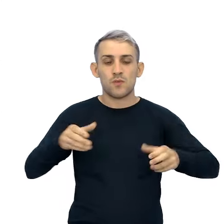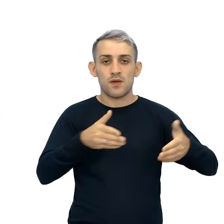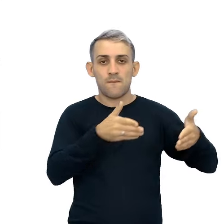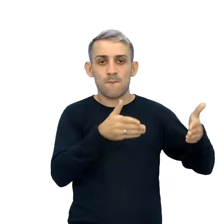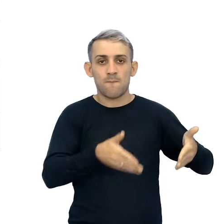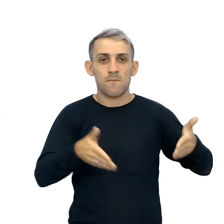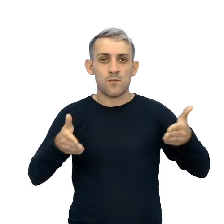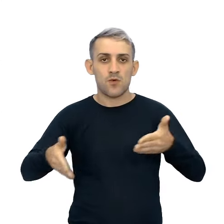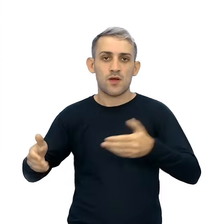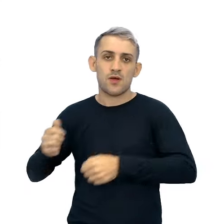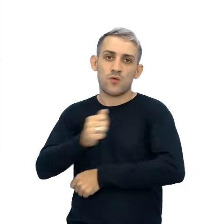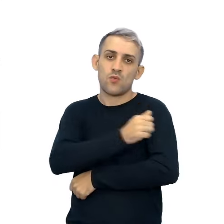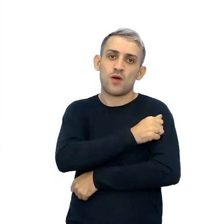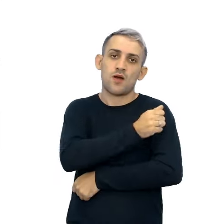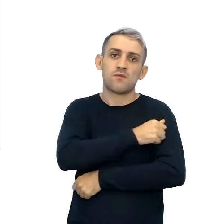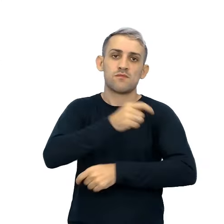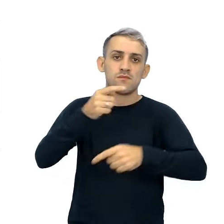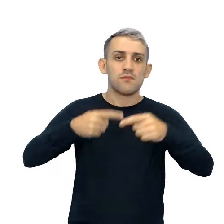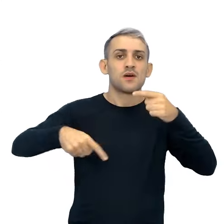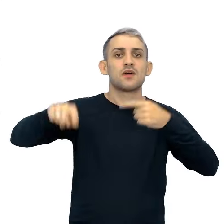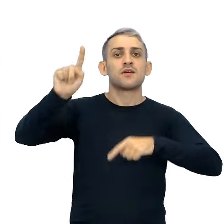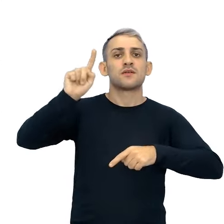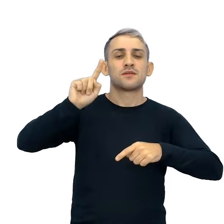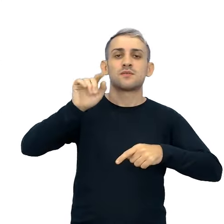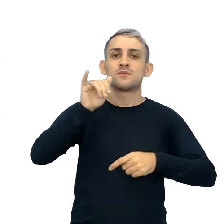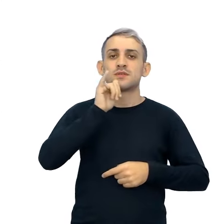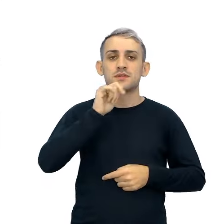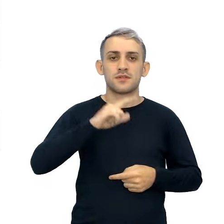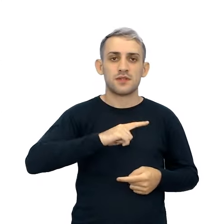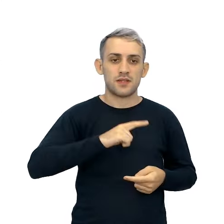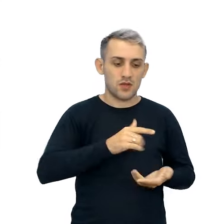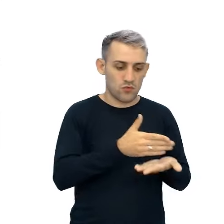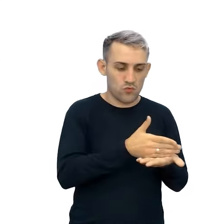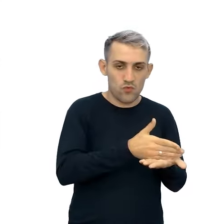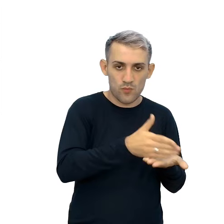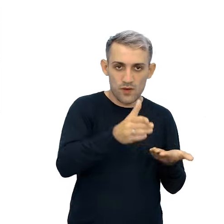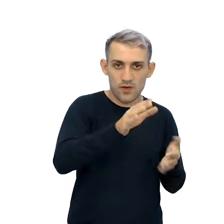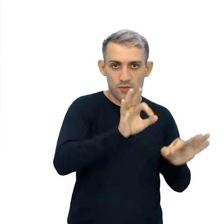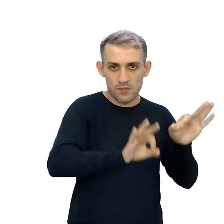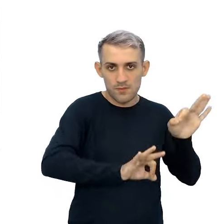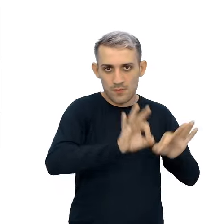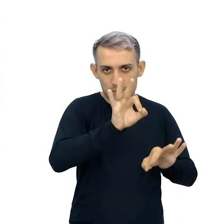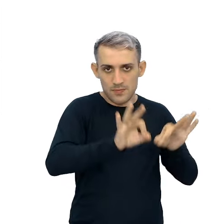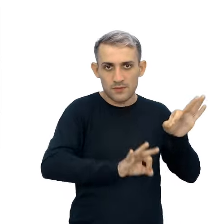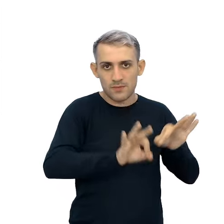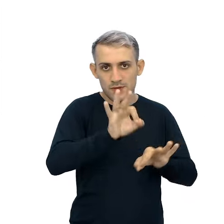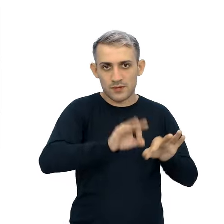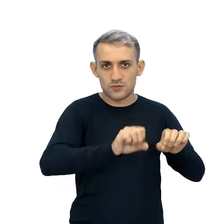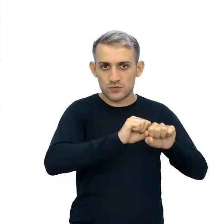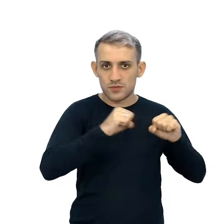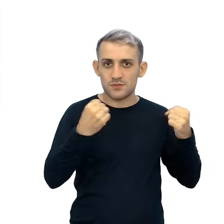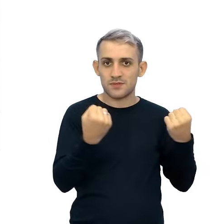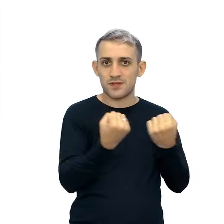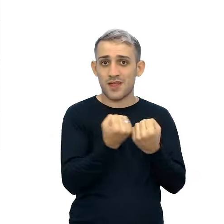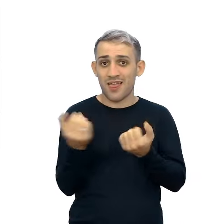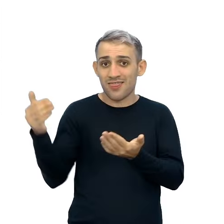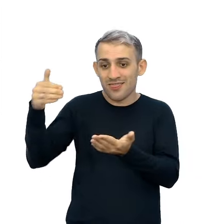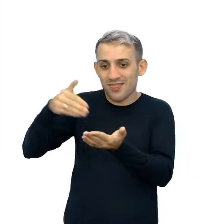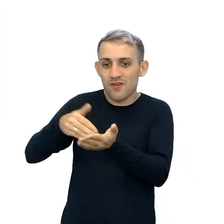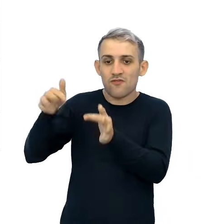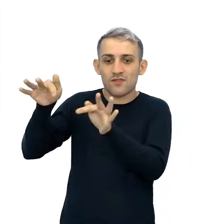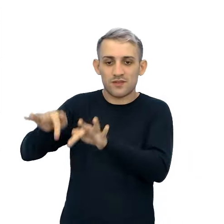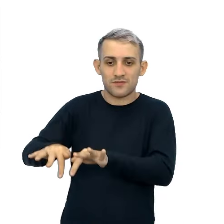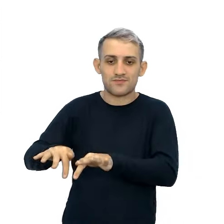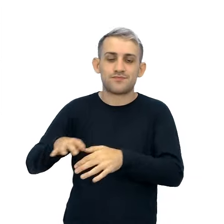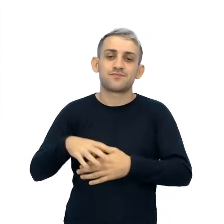que os estudantes desenvolverão, desde o início da construção, da elaboração do seminário até a